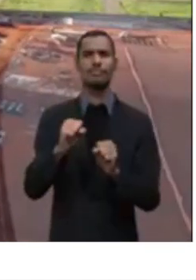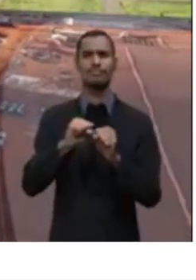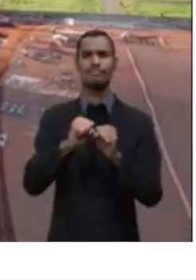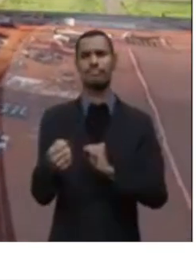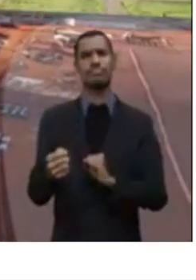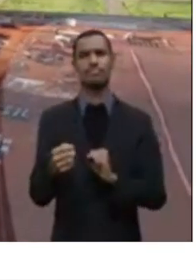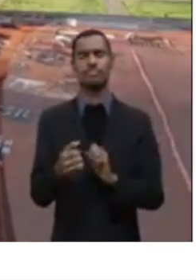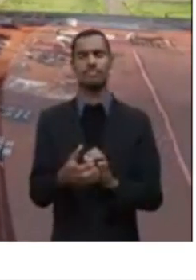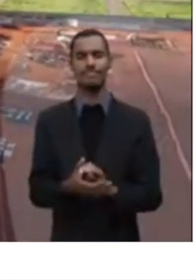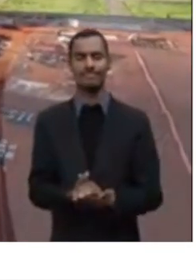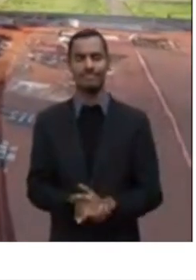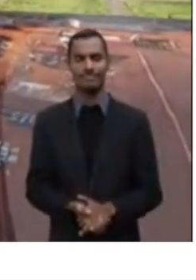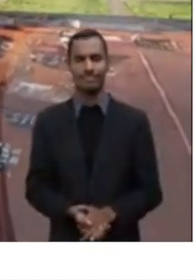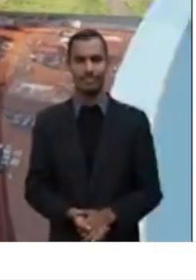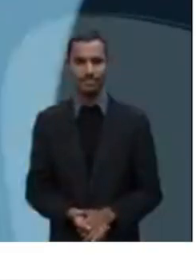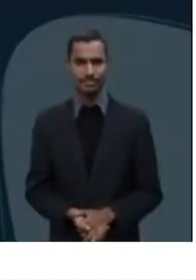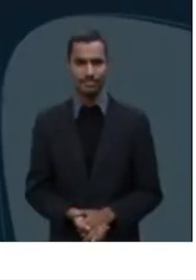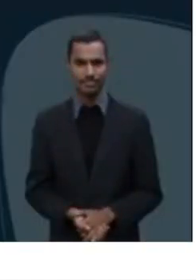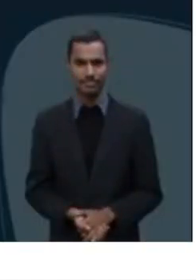estrutura.